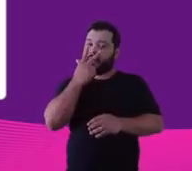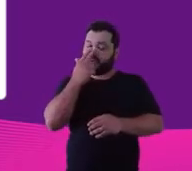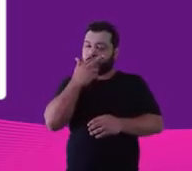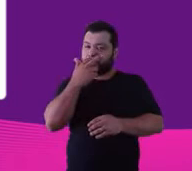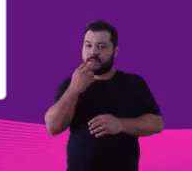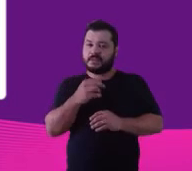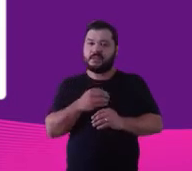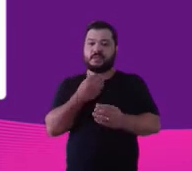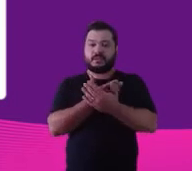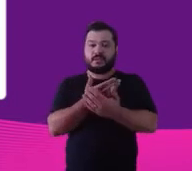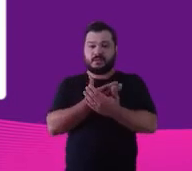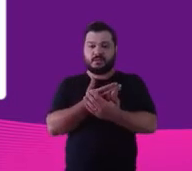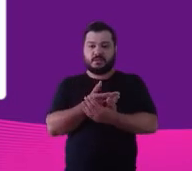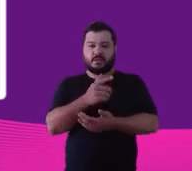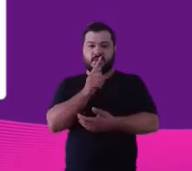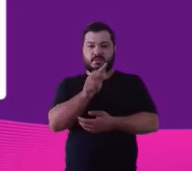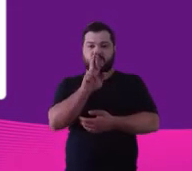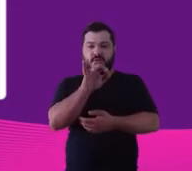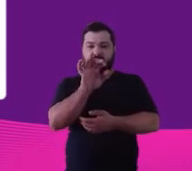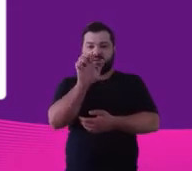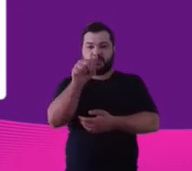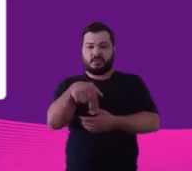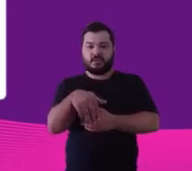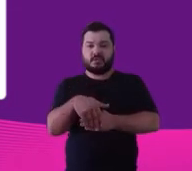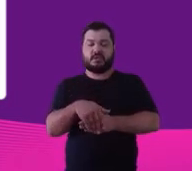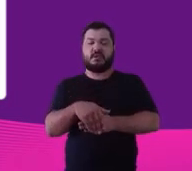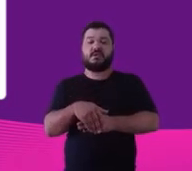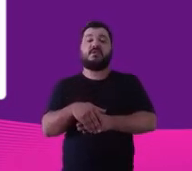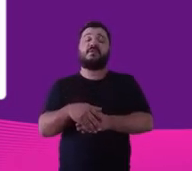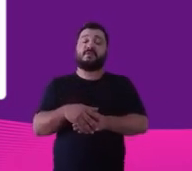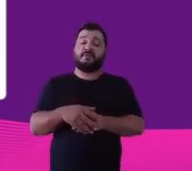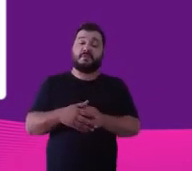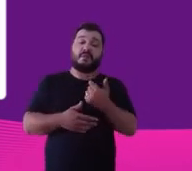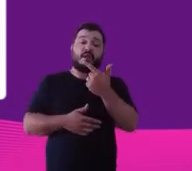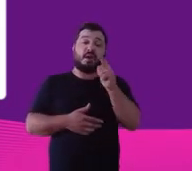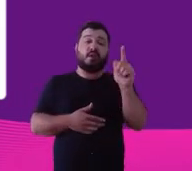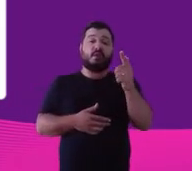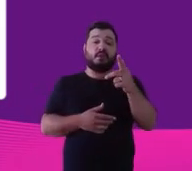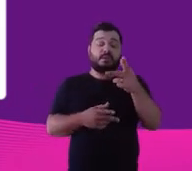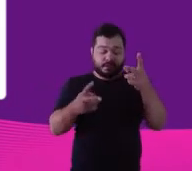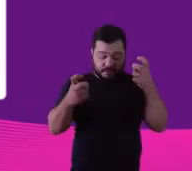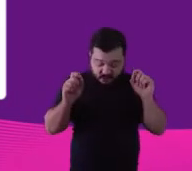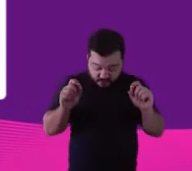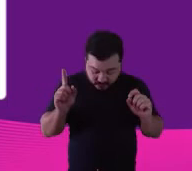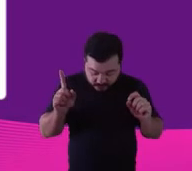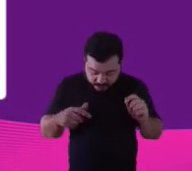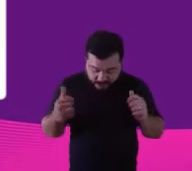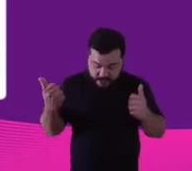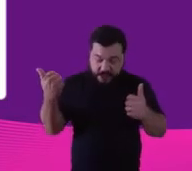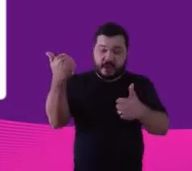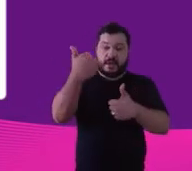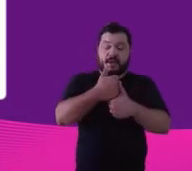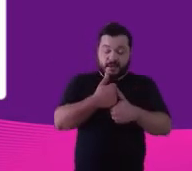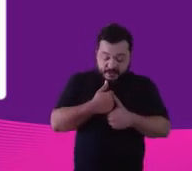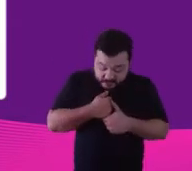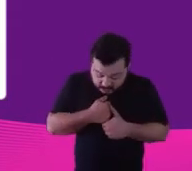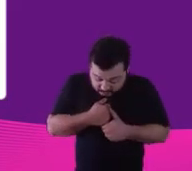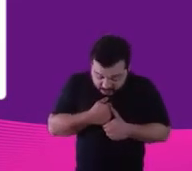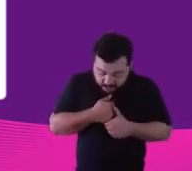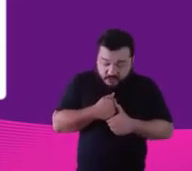tudo grife Bruno é a outra perspectiva substituição Era